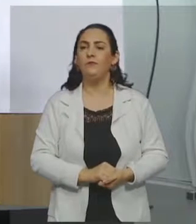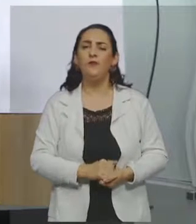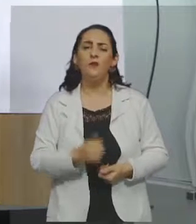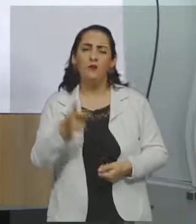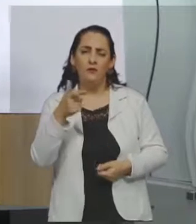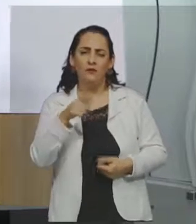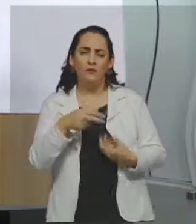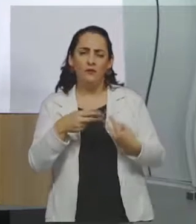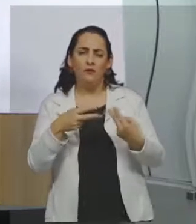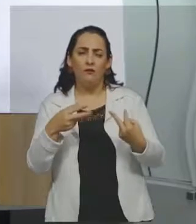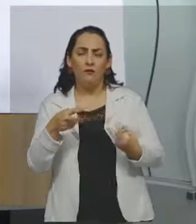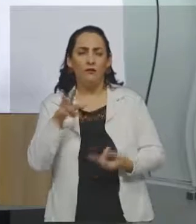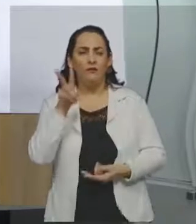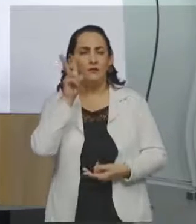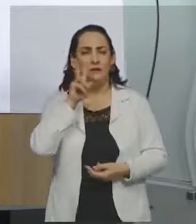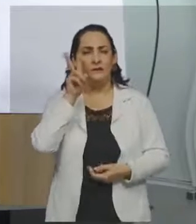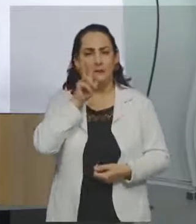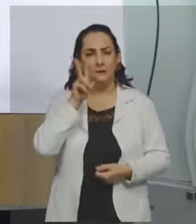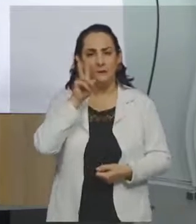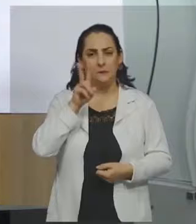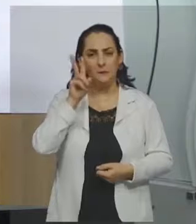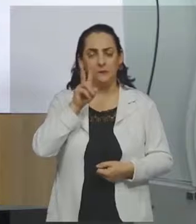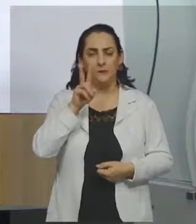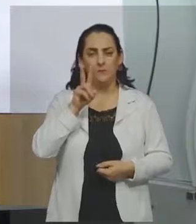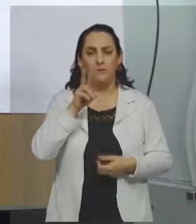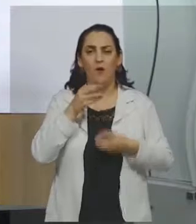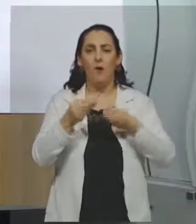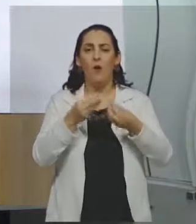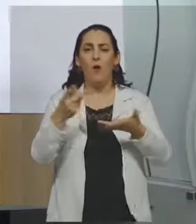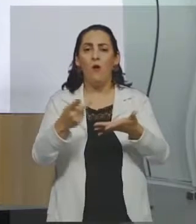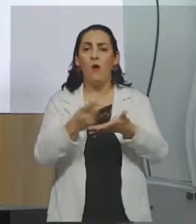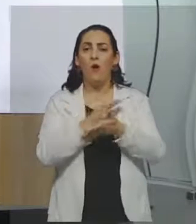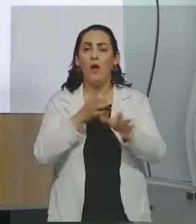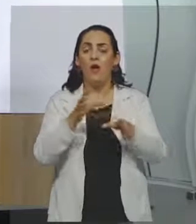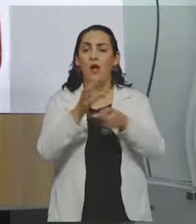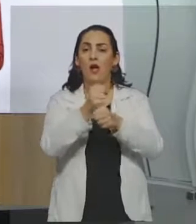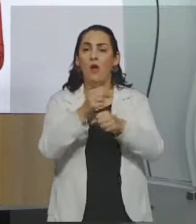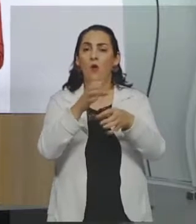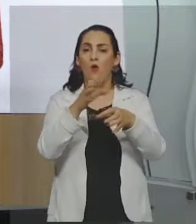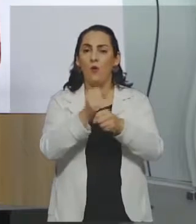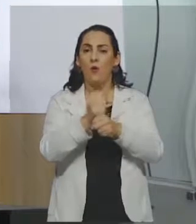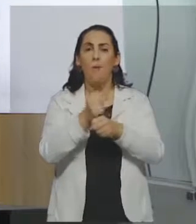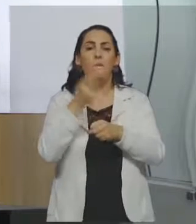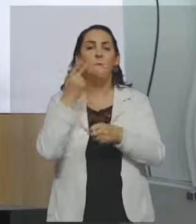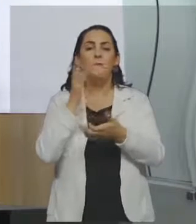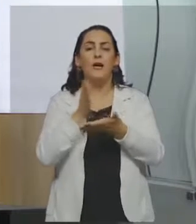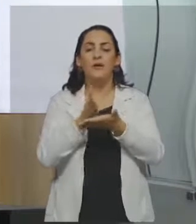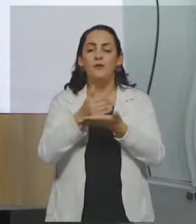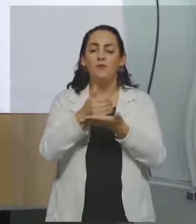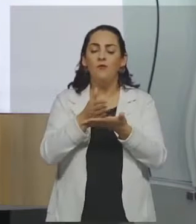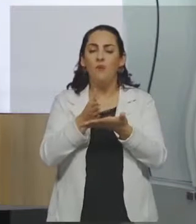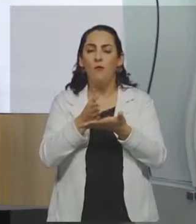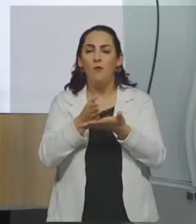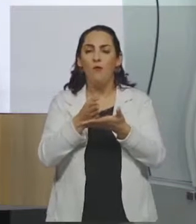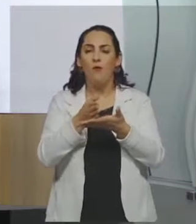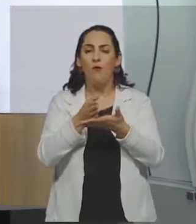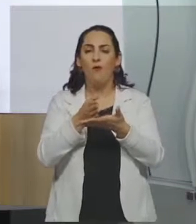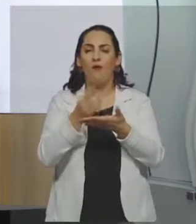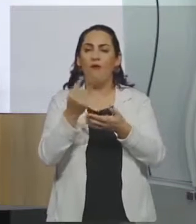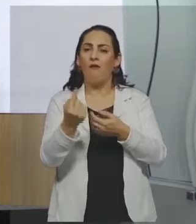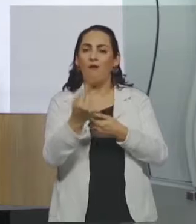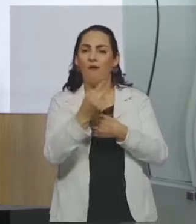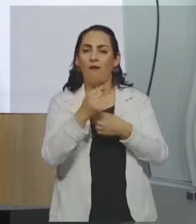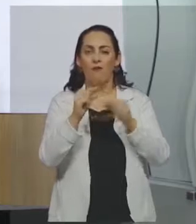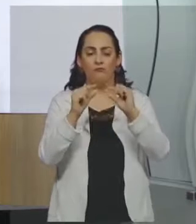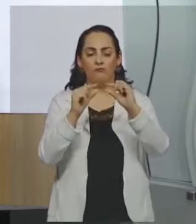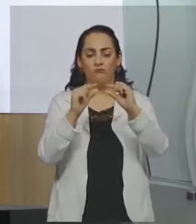parte dessa base teórica eram os cálculos de ângulos de desvio das partículas alfa. Então, com base